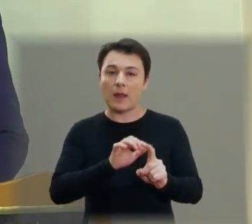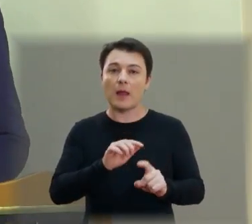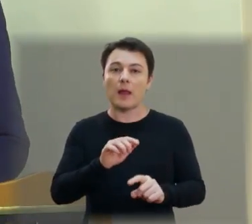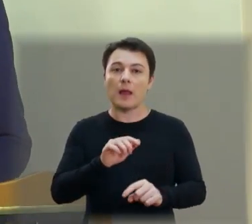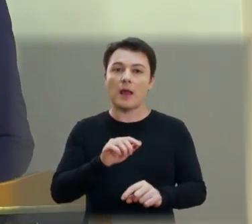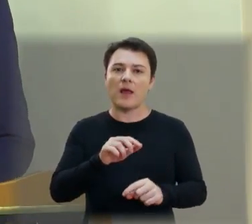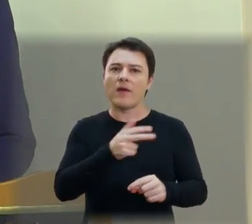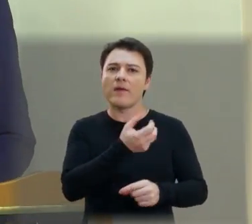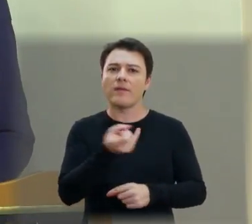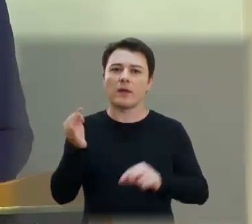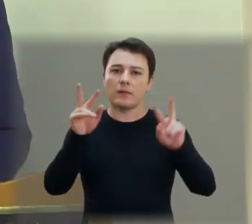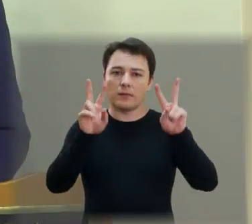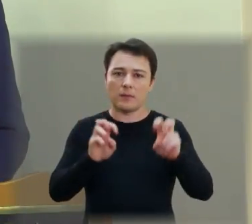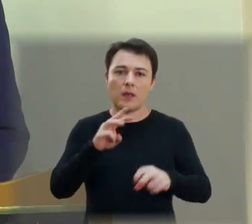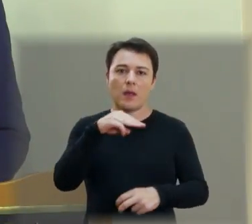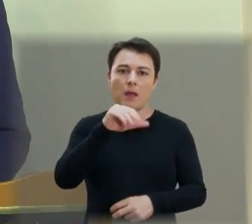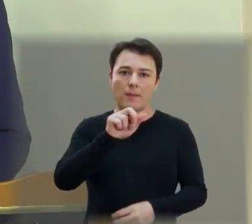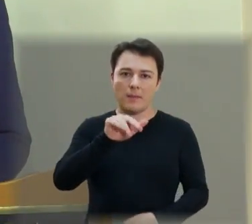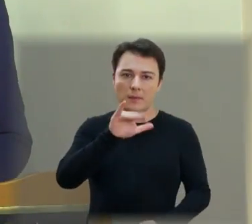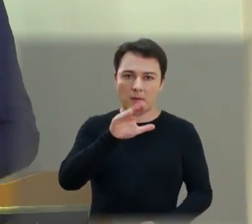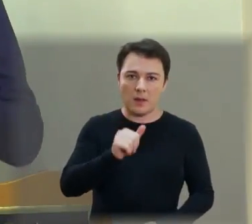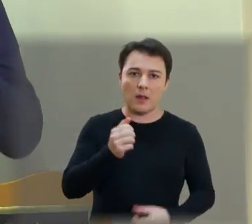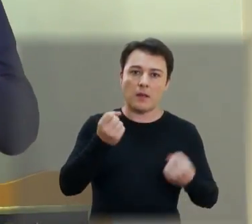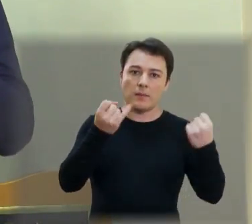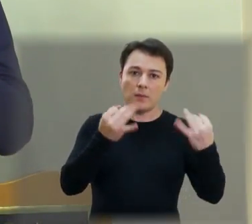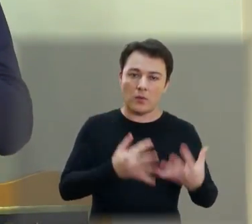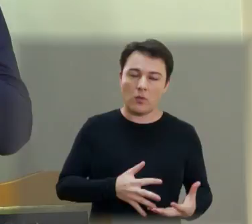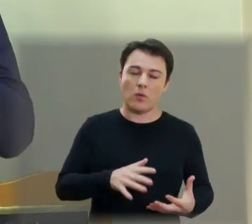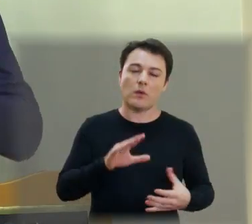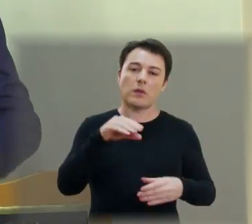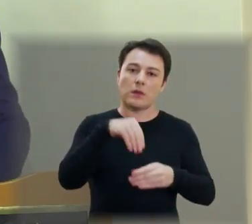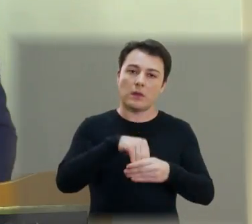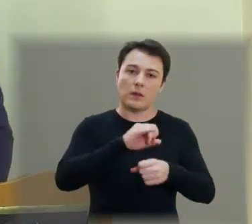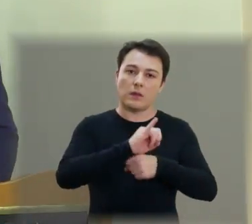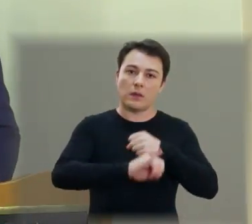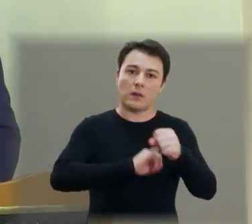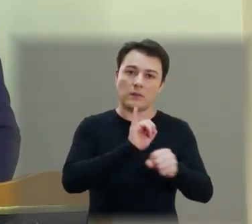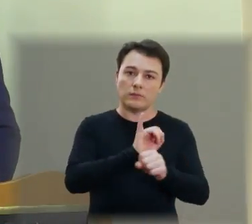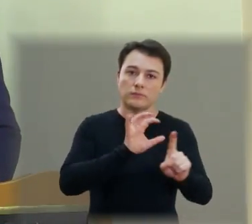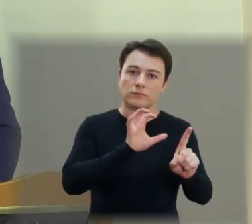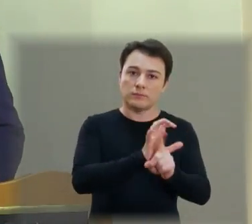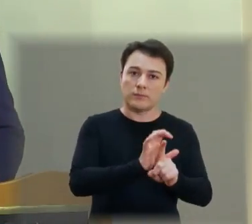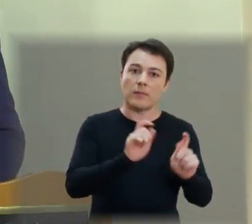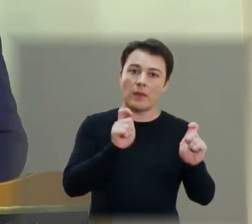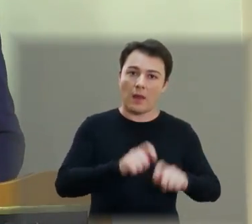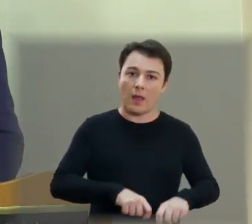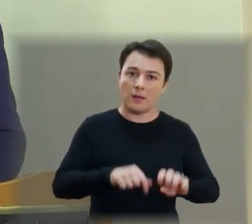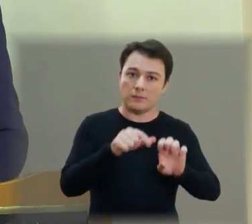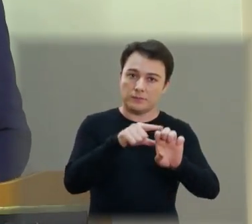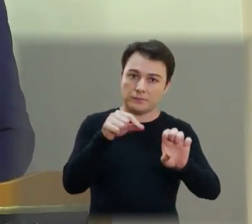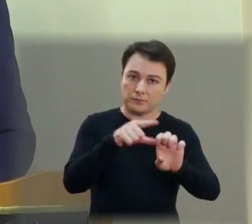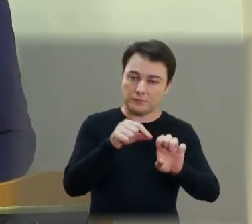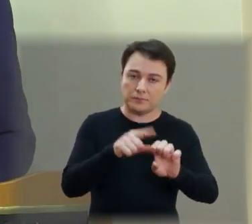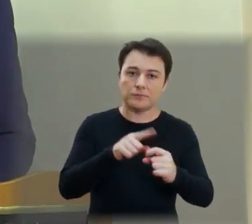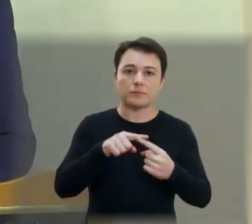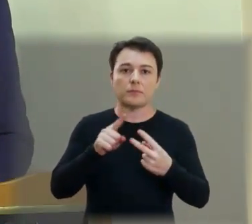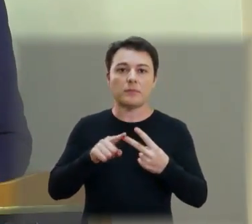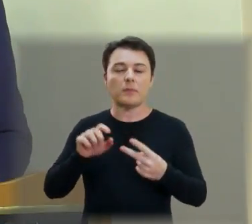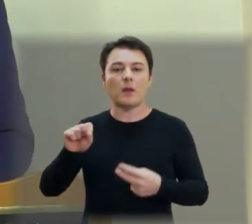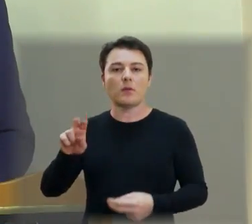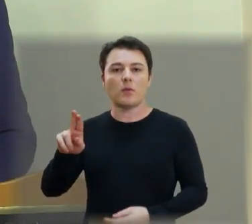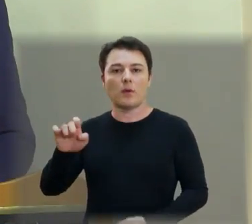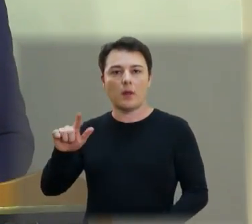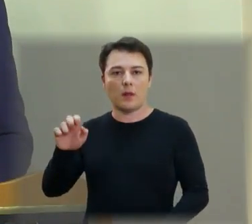temas importantes também. A Márcia Seschini falou sobre influência digital como alternativa de empreendedorismo. A Suelen